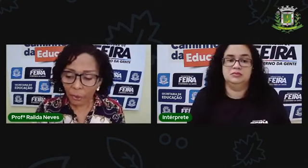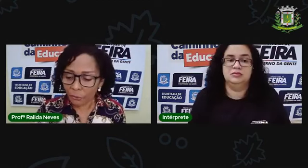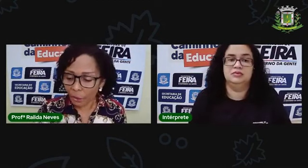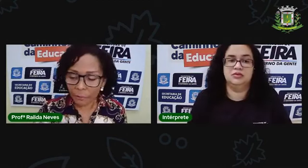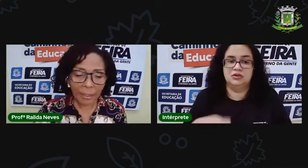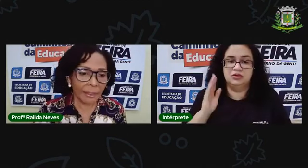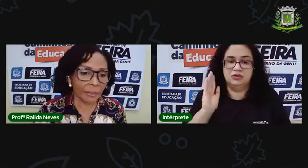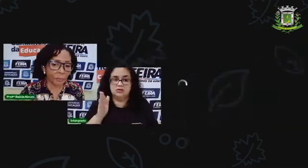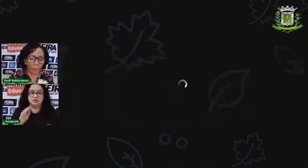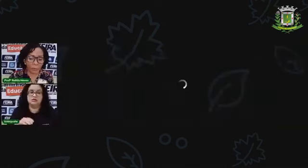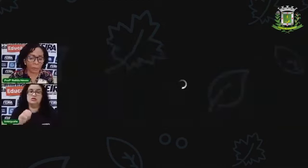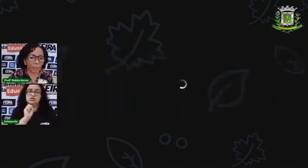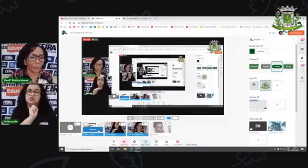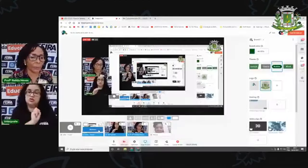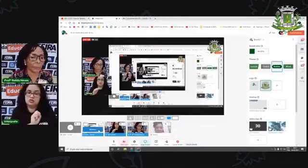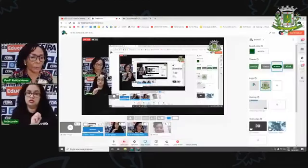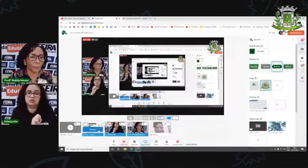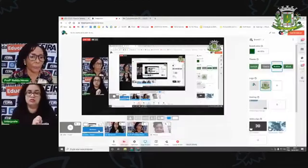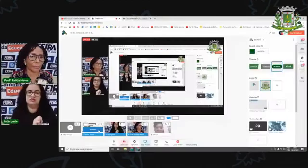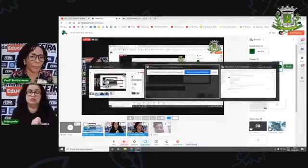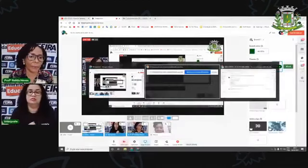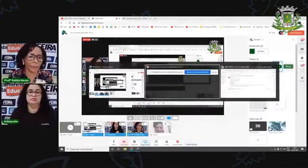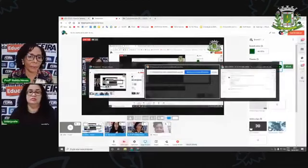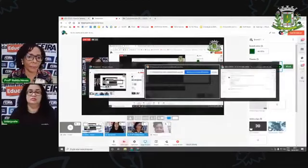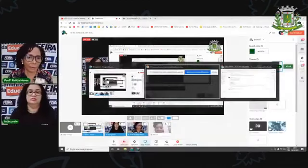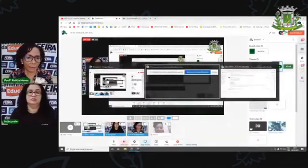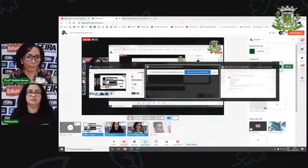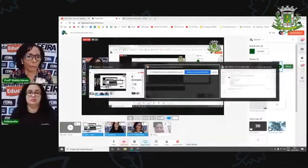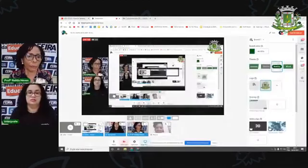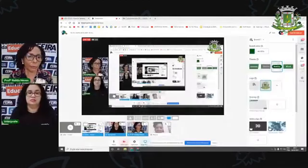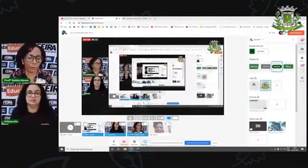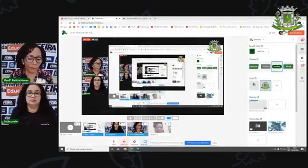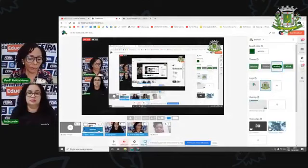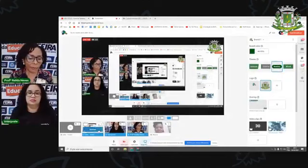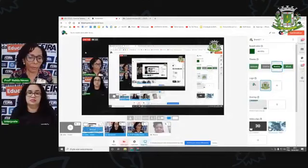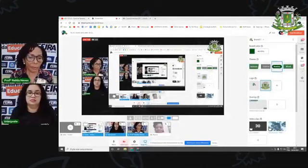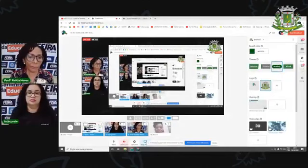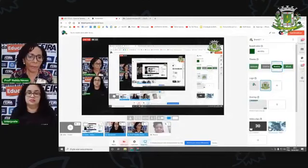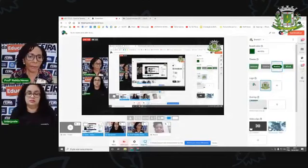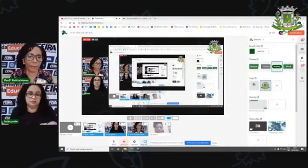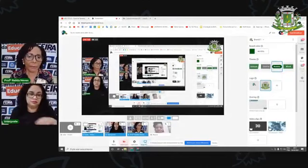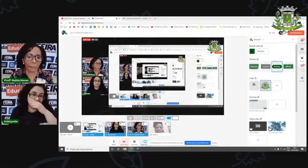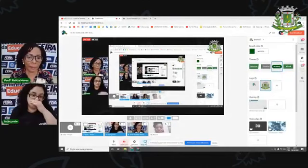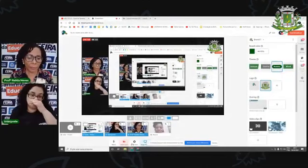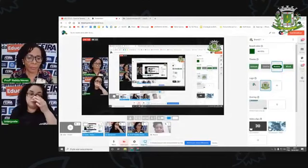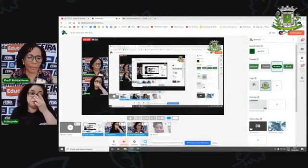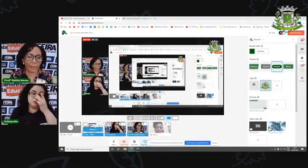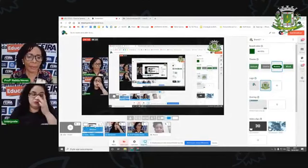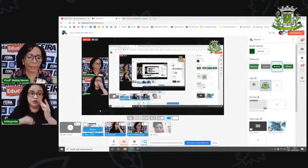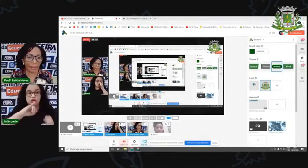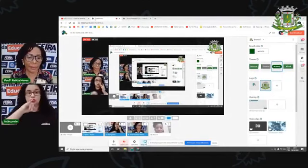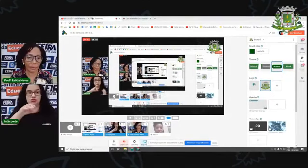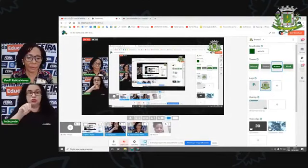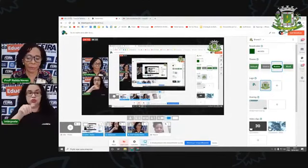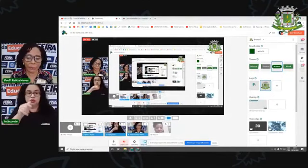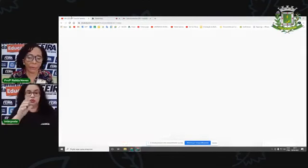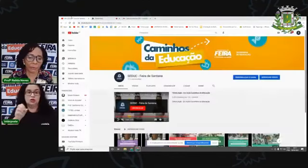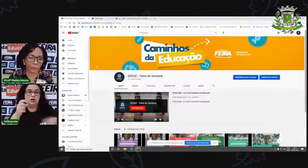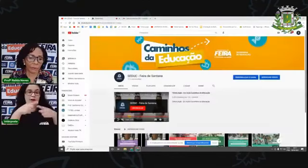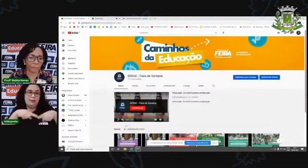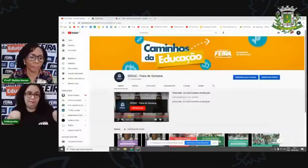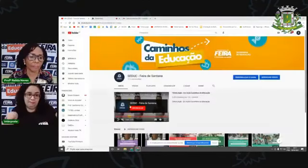Vamos lá, João, só esperando o nosso colaborador. João já está colocando a música